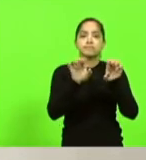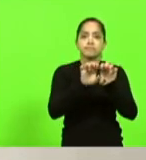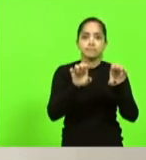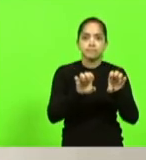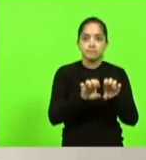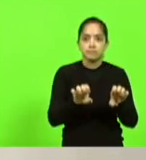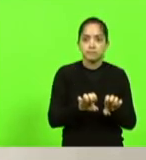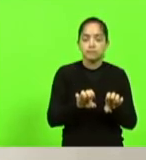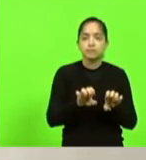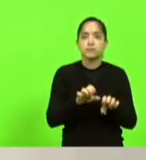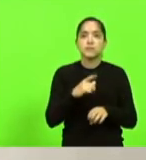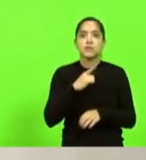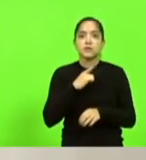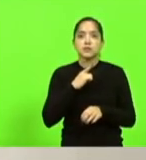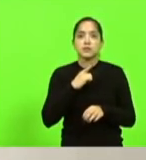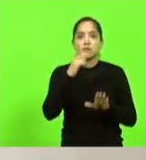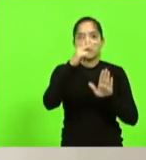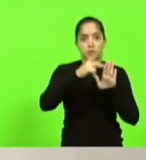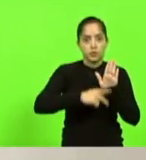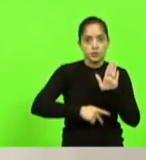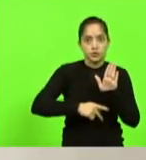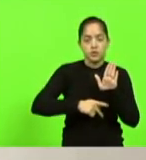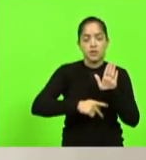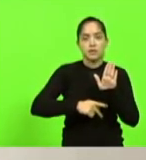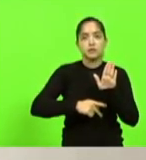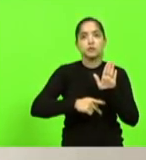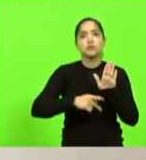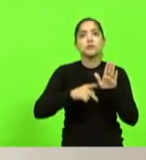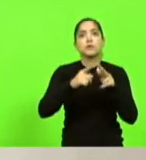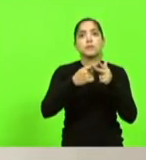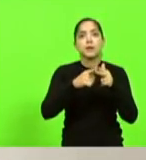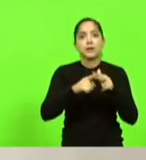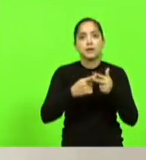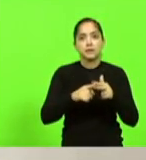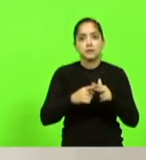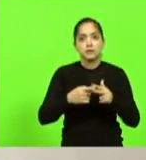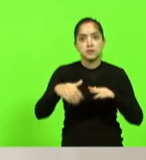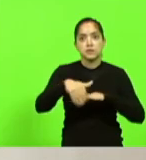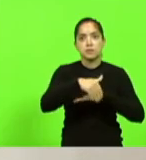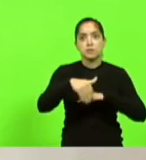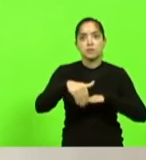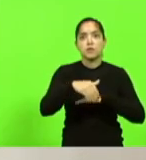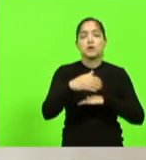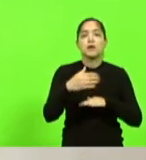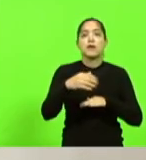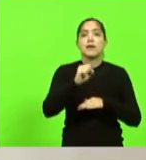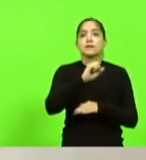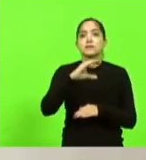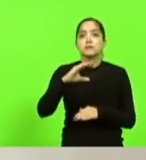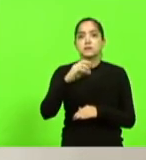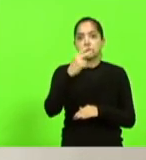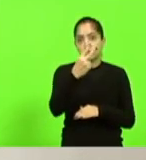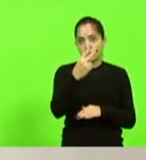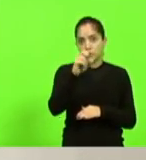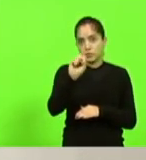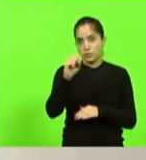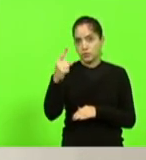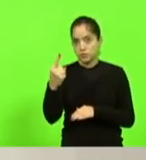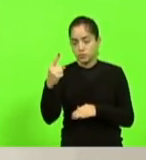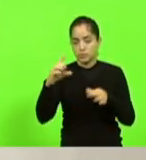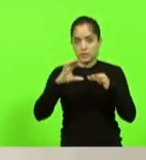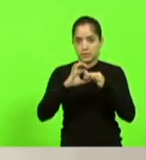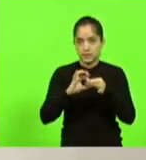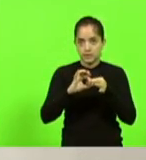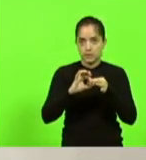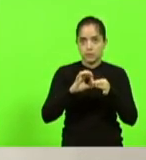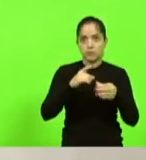da existência de projeto executivo para a reestruturação da SC-281, no trecho que liga o município de